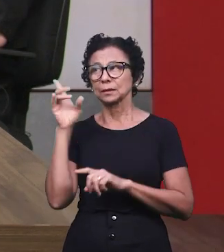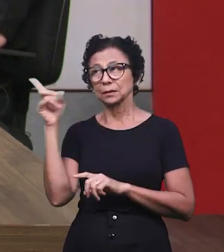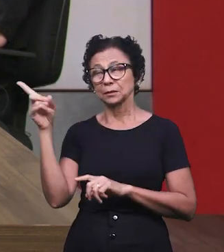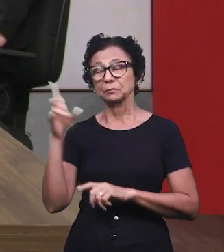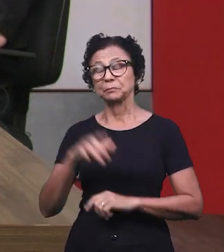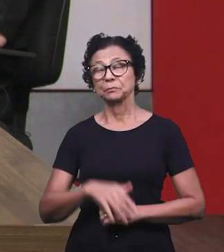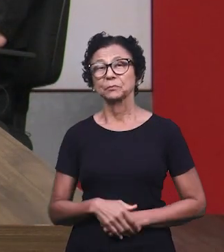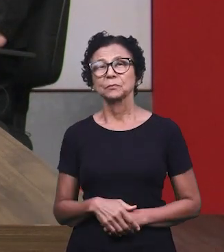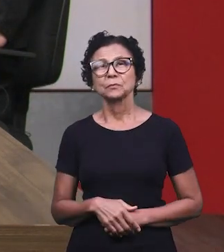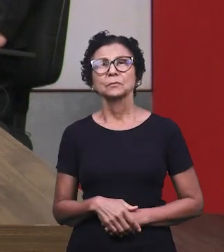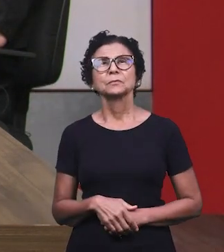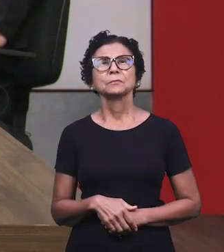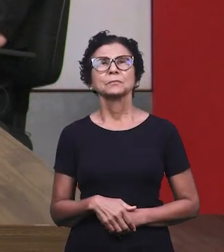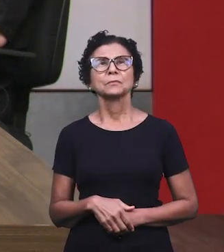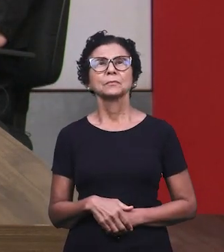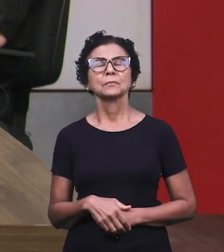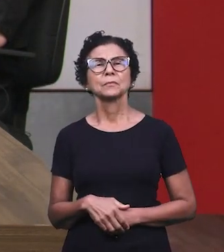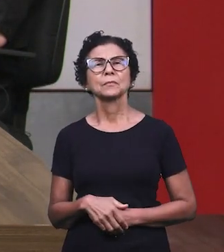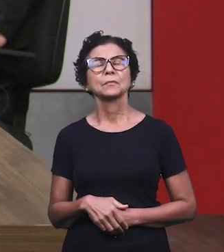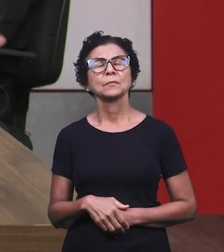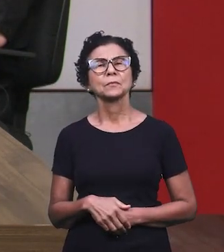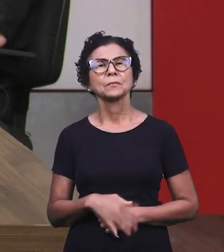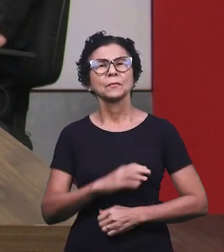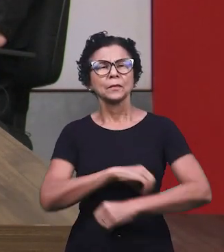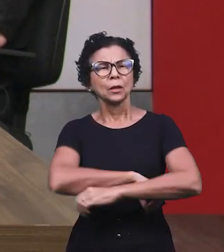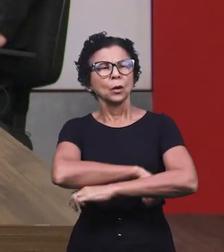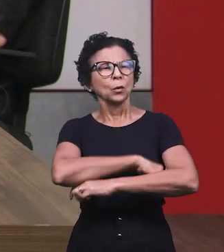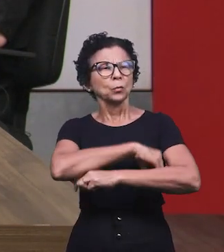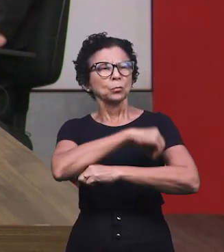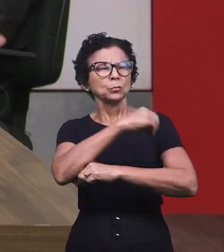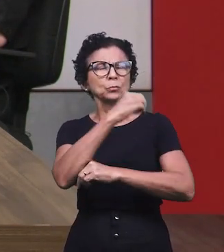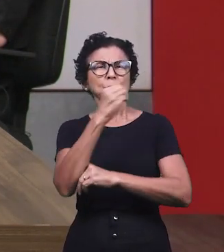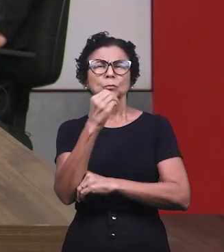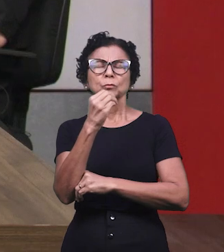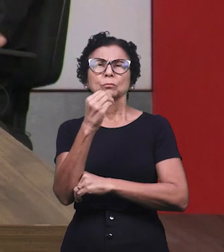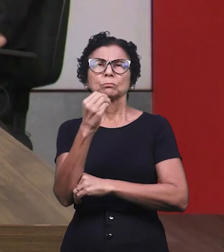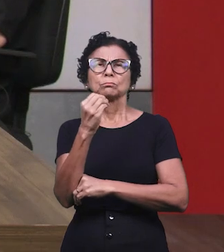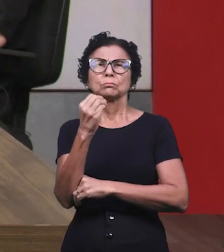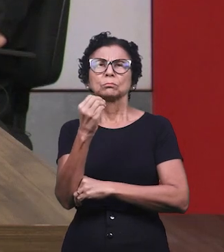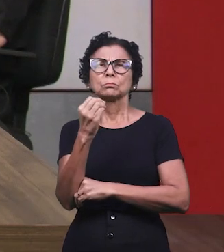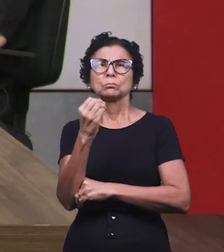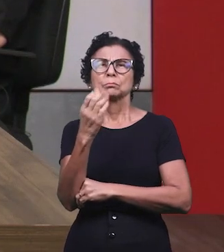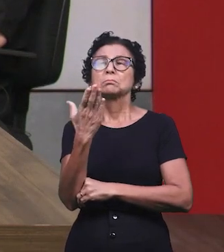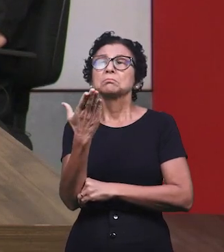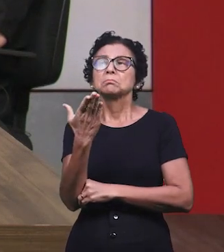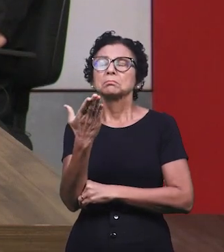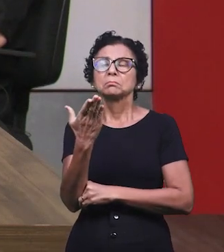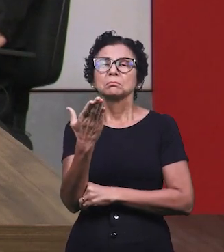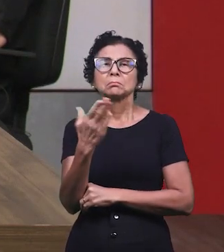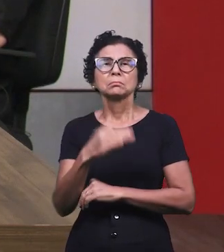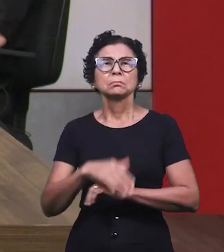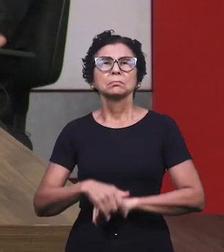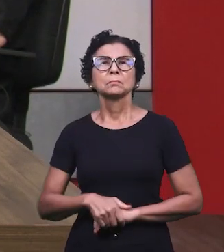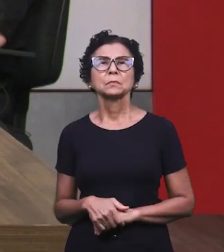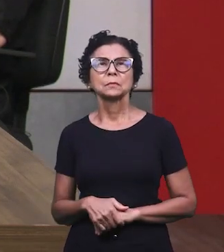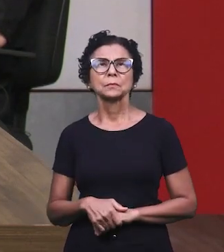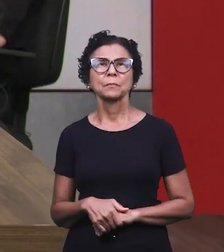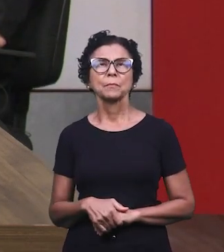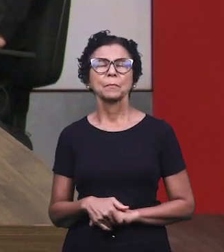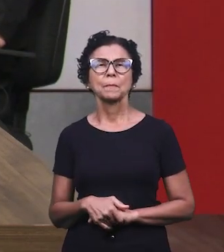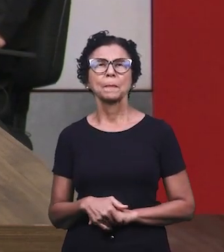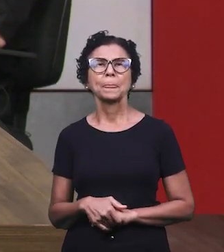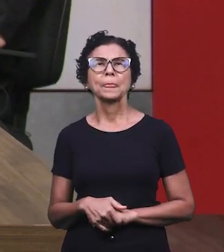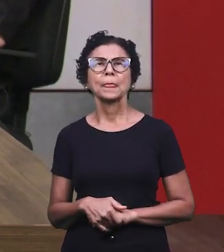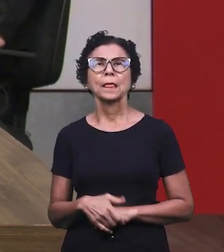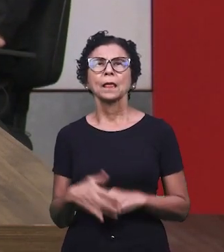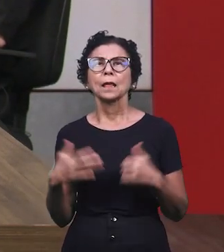vou encontrar ele dentro desse louvor? Aonde que está esse um novo dia? O novo dia?